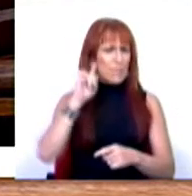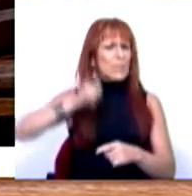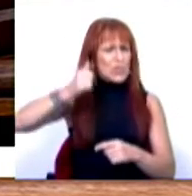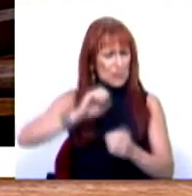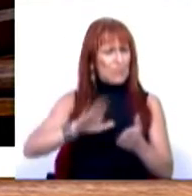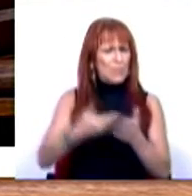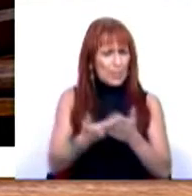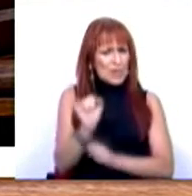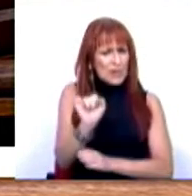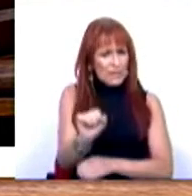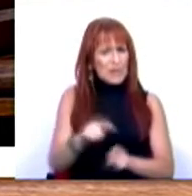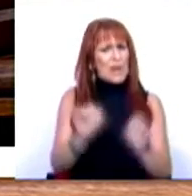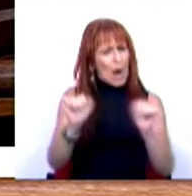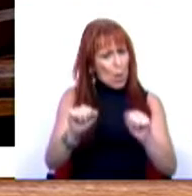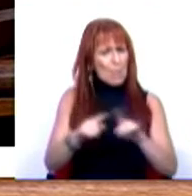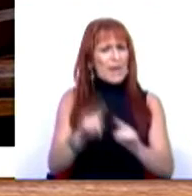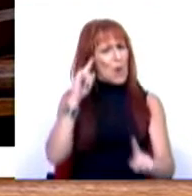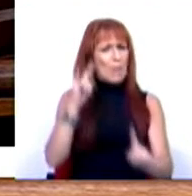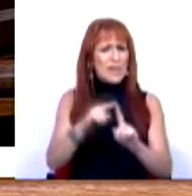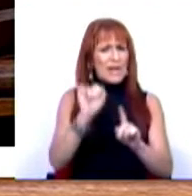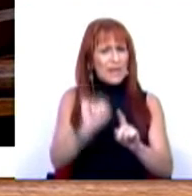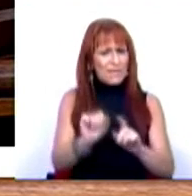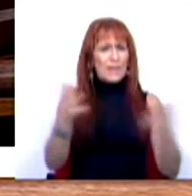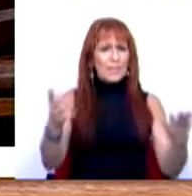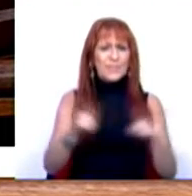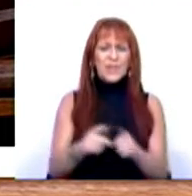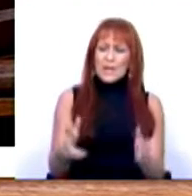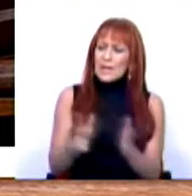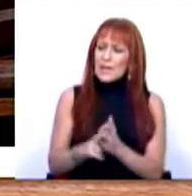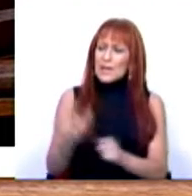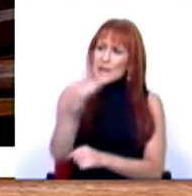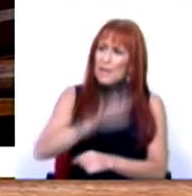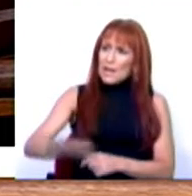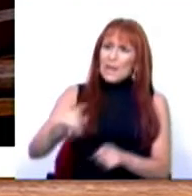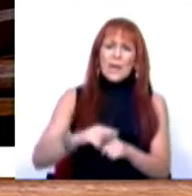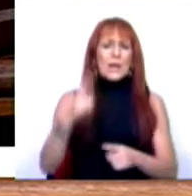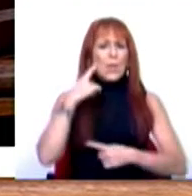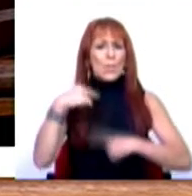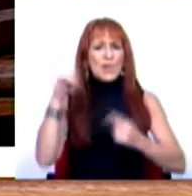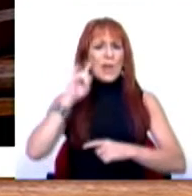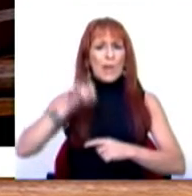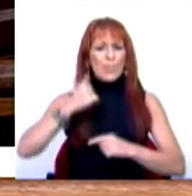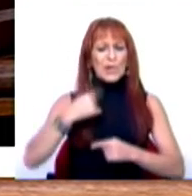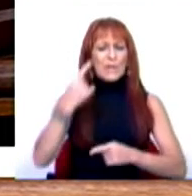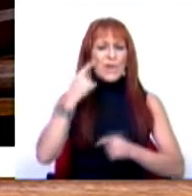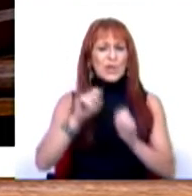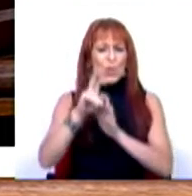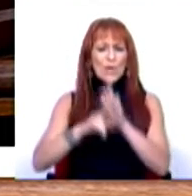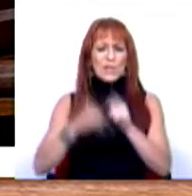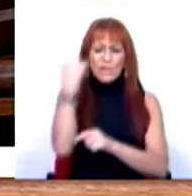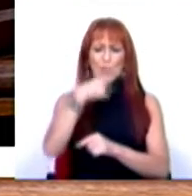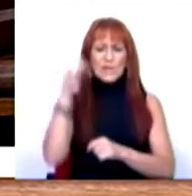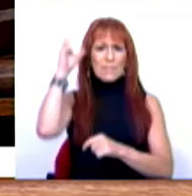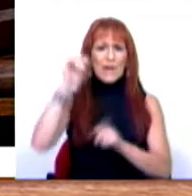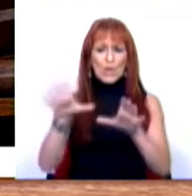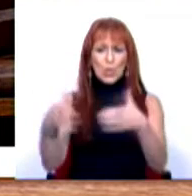da iniciativa e acompanhamos o seu propósito. A realidade nacional mostra-nos que é importante reconhecer e regular a figura do